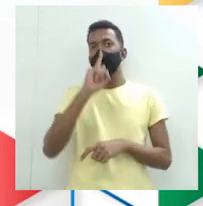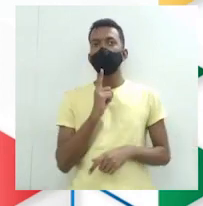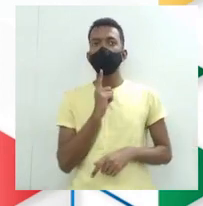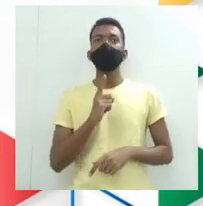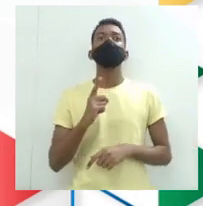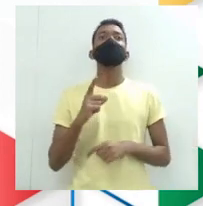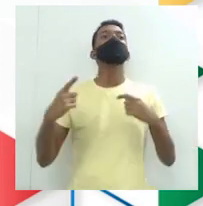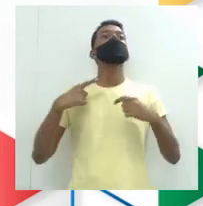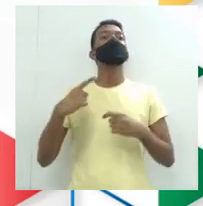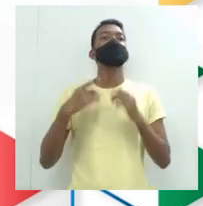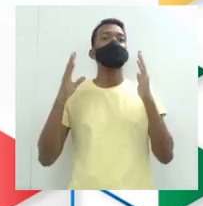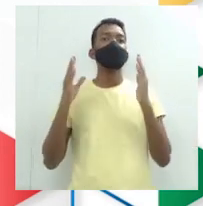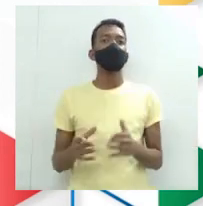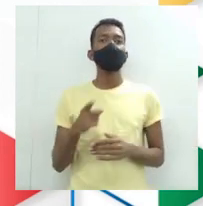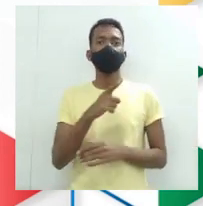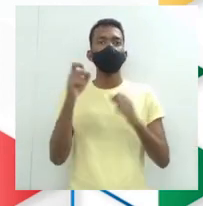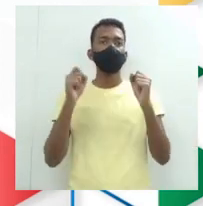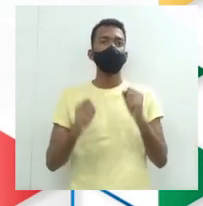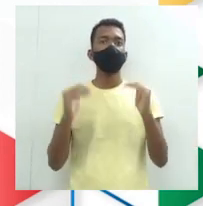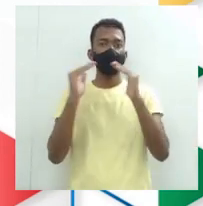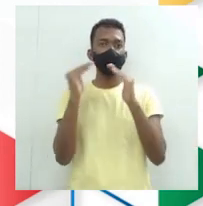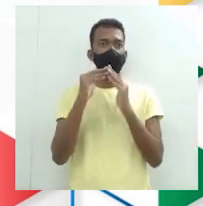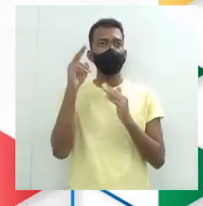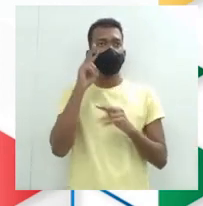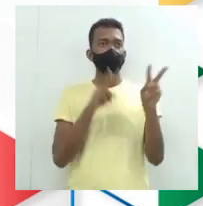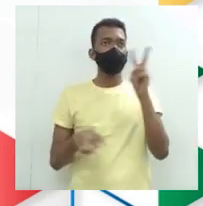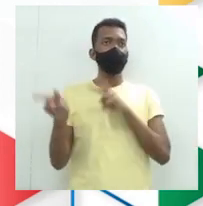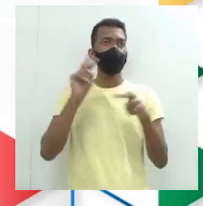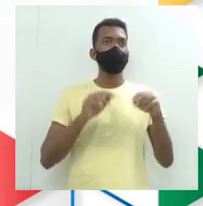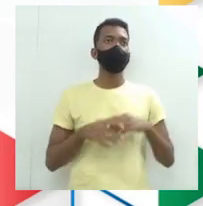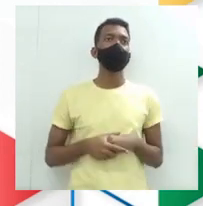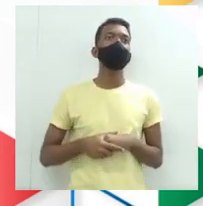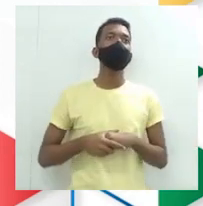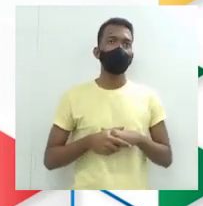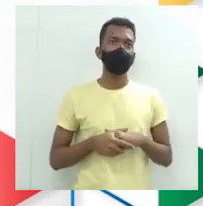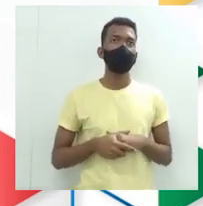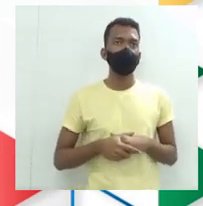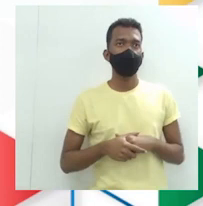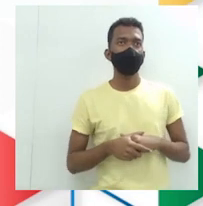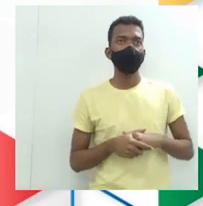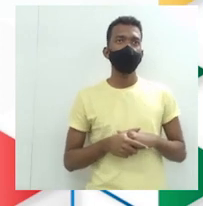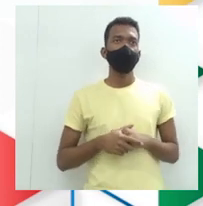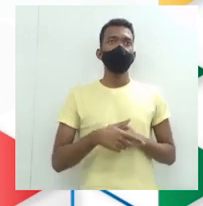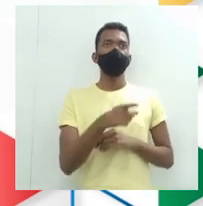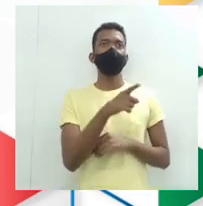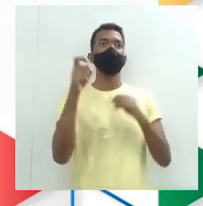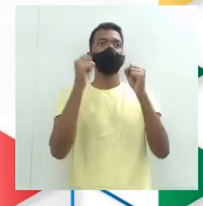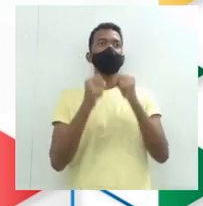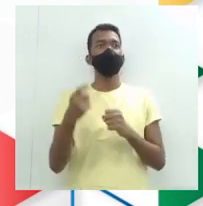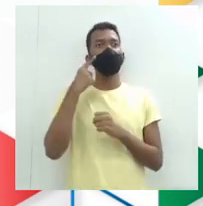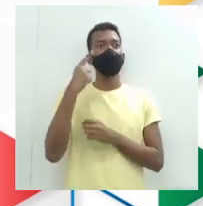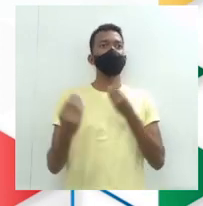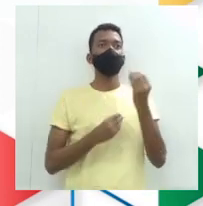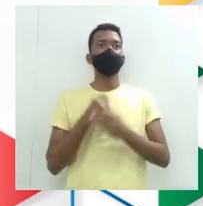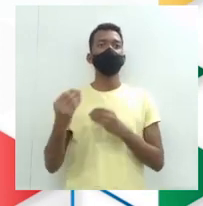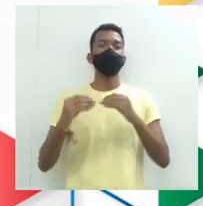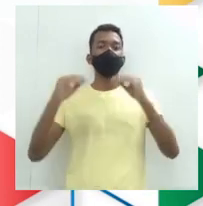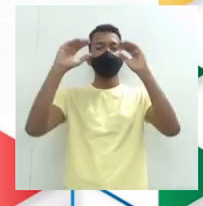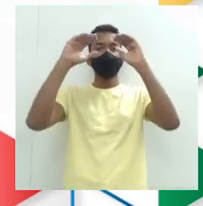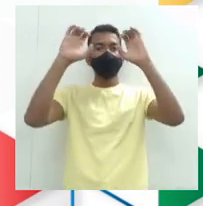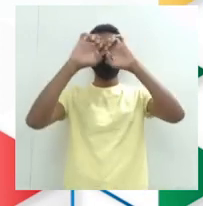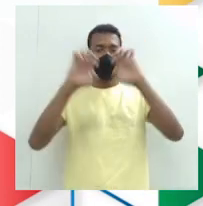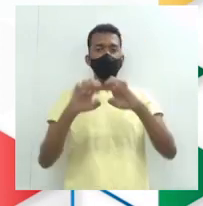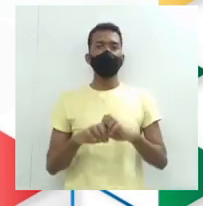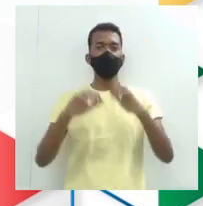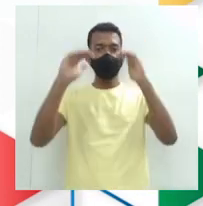para vocês verem aí em casa. Então, a gente vai ver como essa estrutura, ela obedece ao gênero textual